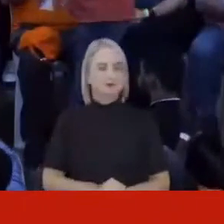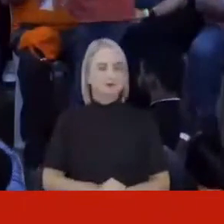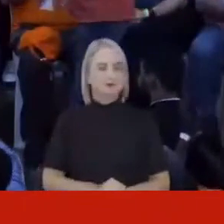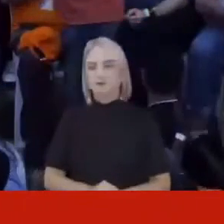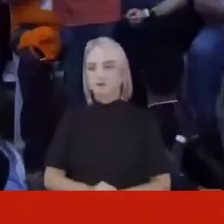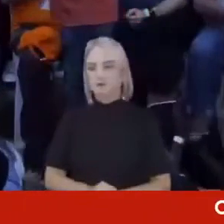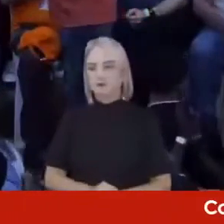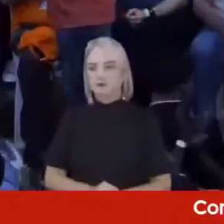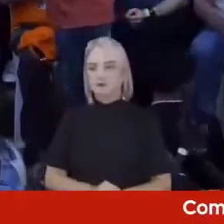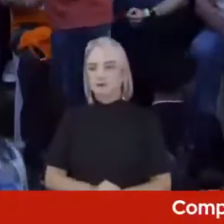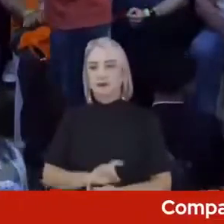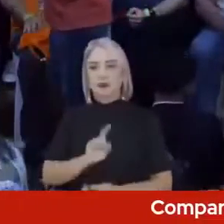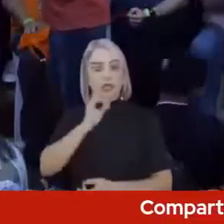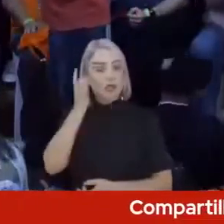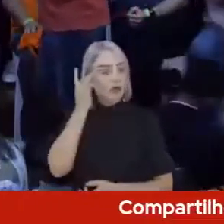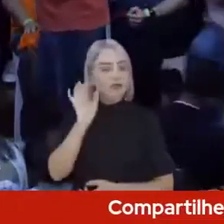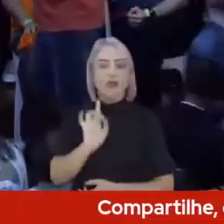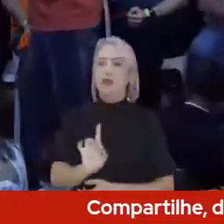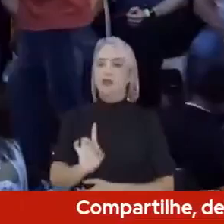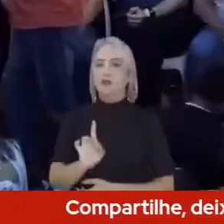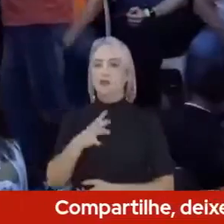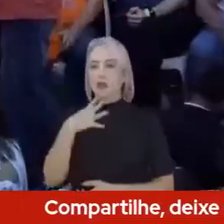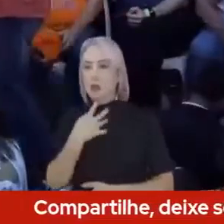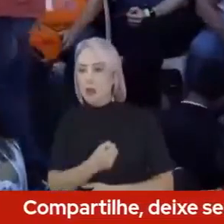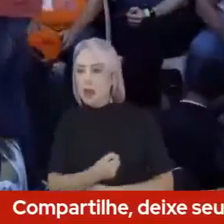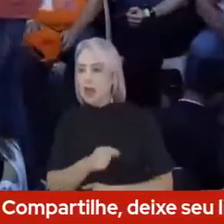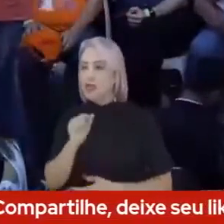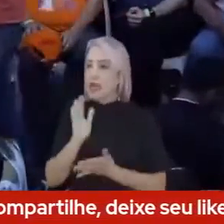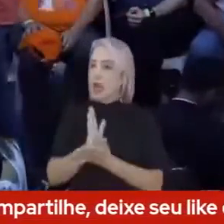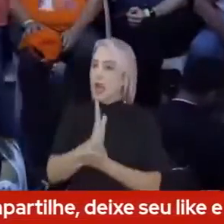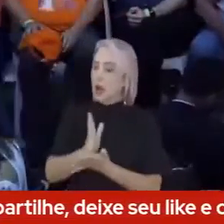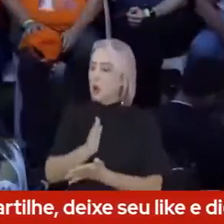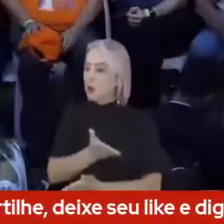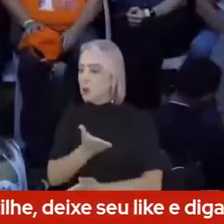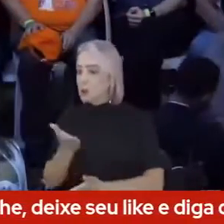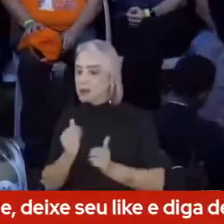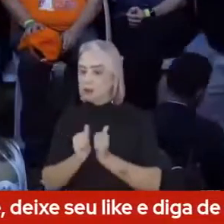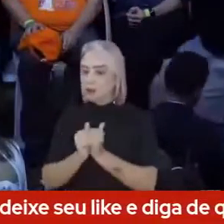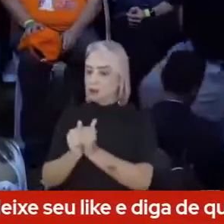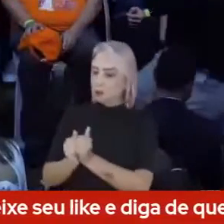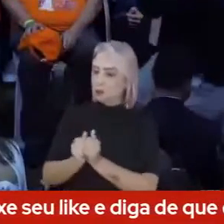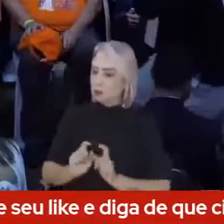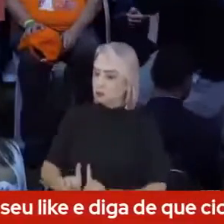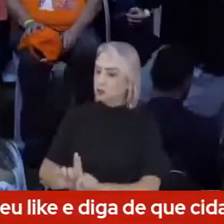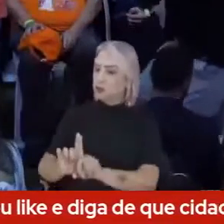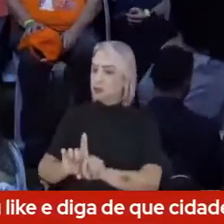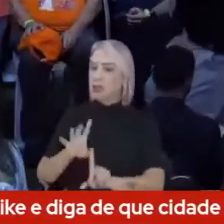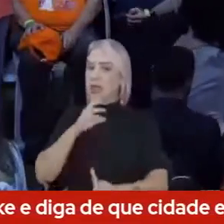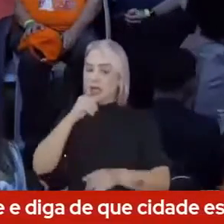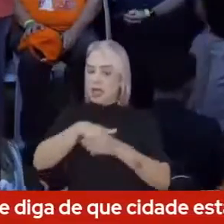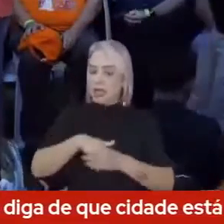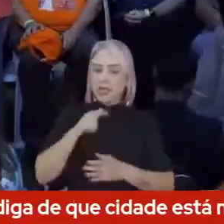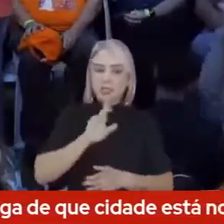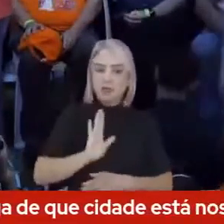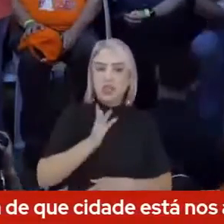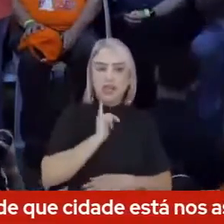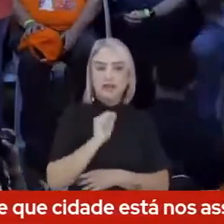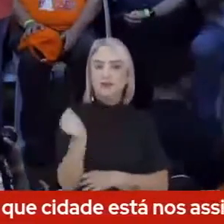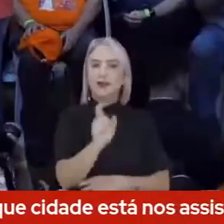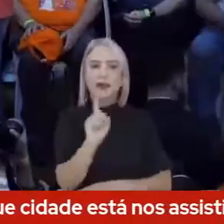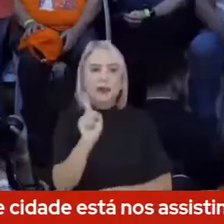E não é fácil. Acho que até alguns que estão do teu lado acham que a eleição está ganha. A eleição não está